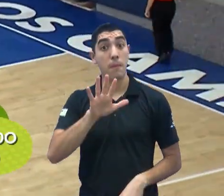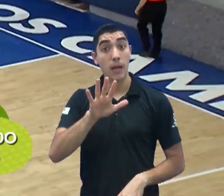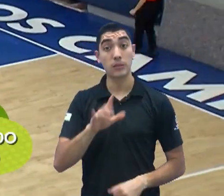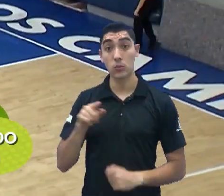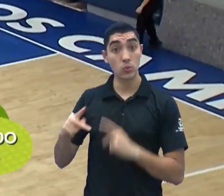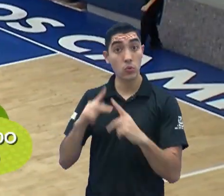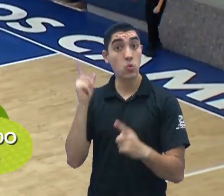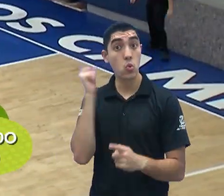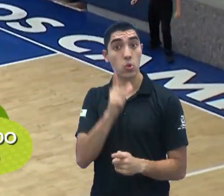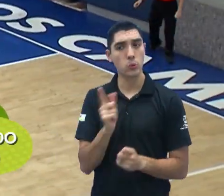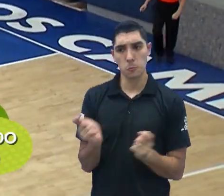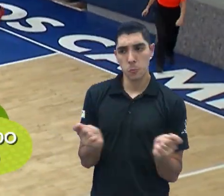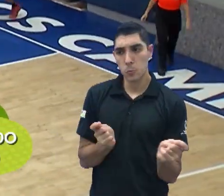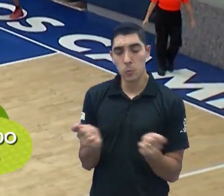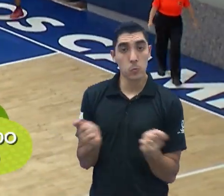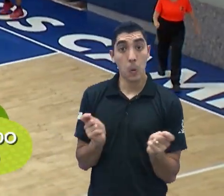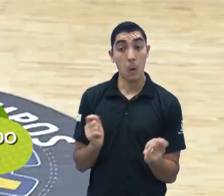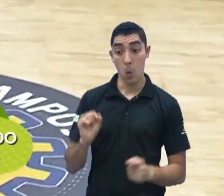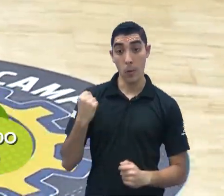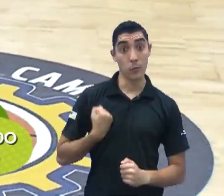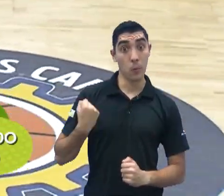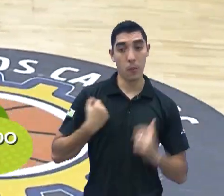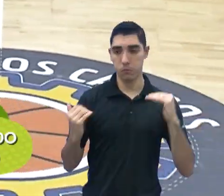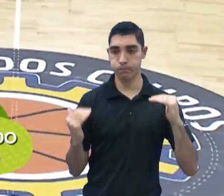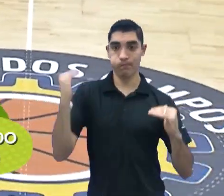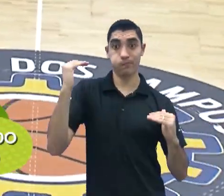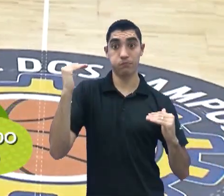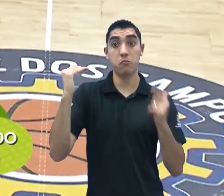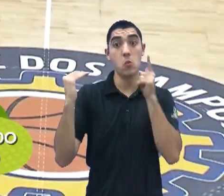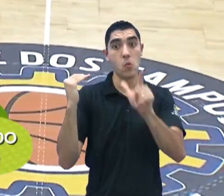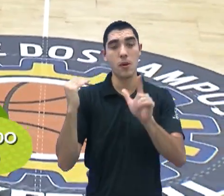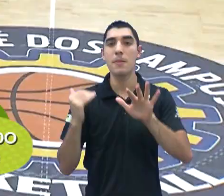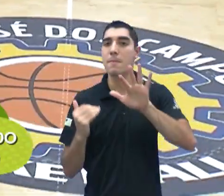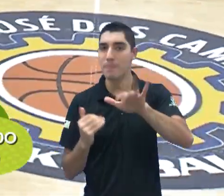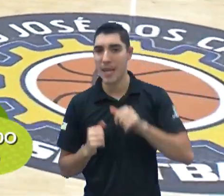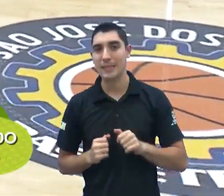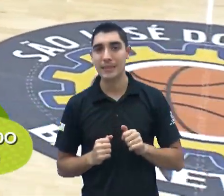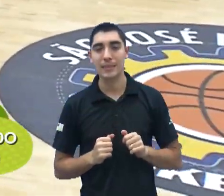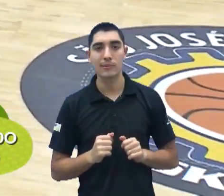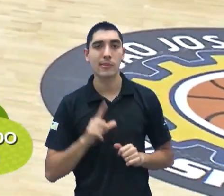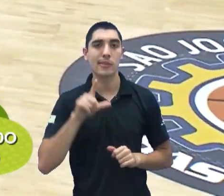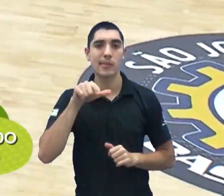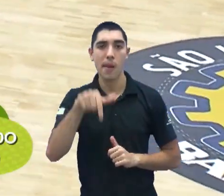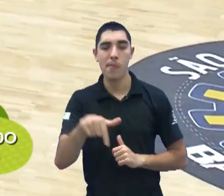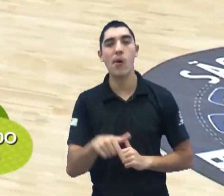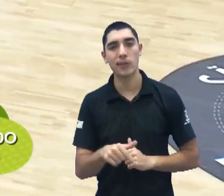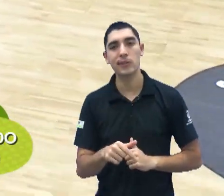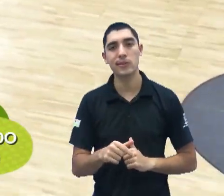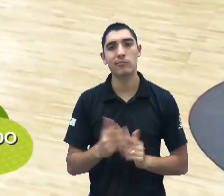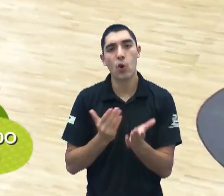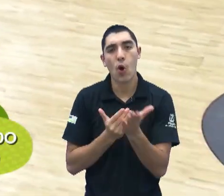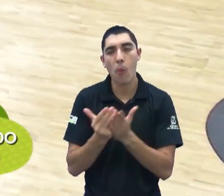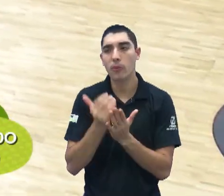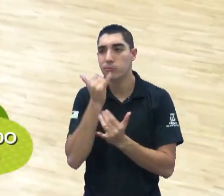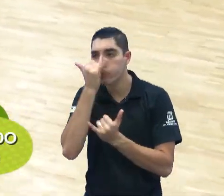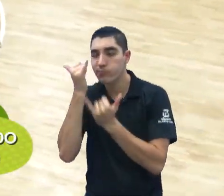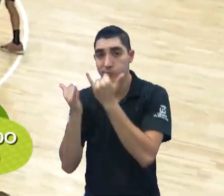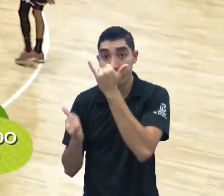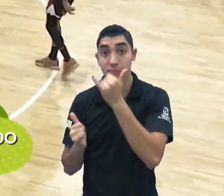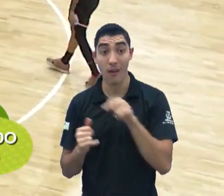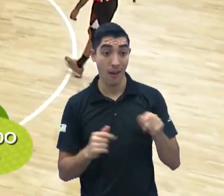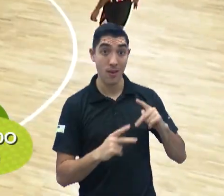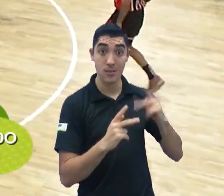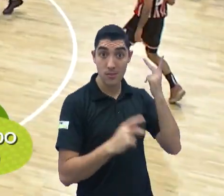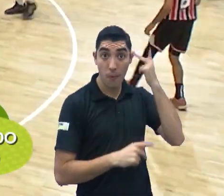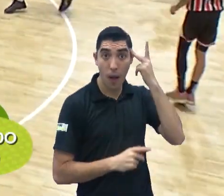controlou o quarto e abriu 8 de vantagem. Mas o time caiu de produção e com muitos erros. O São Paulo reagiu e